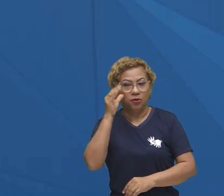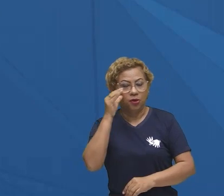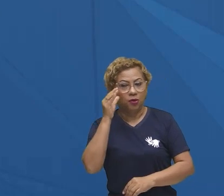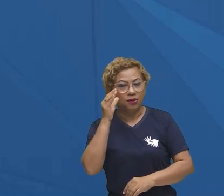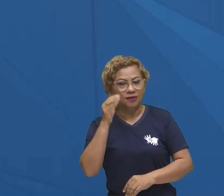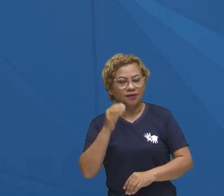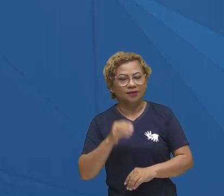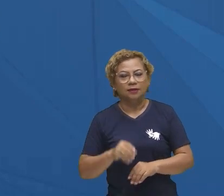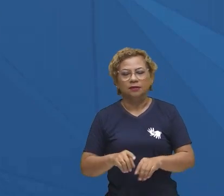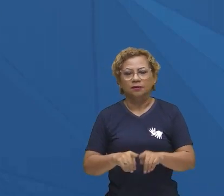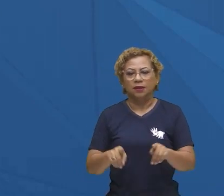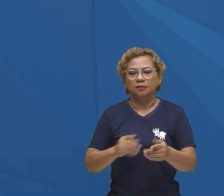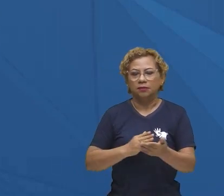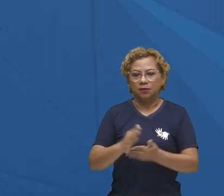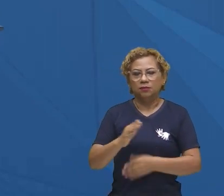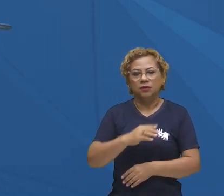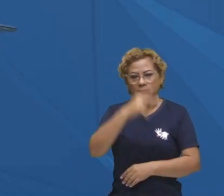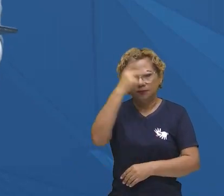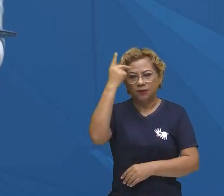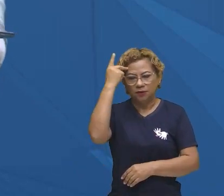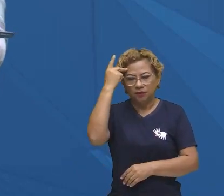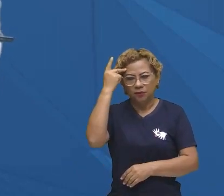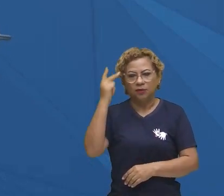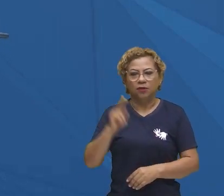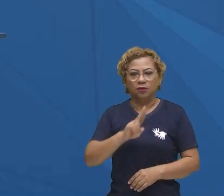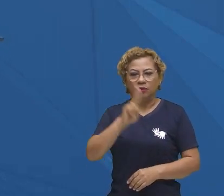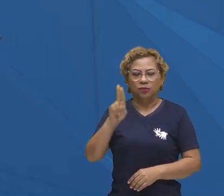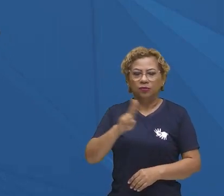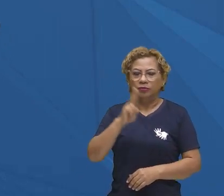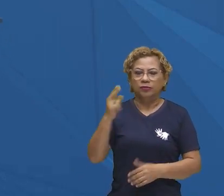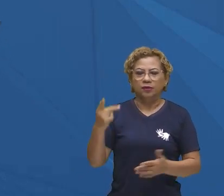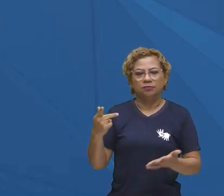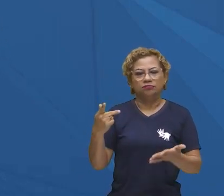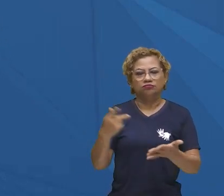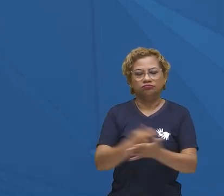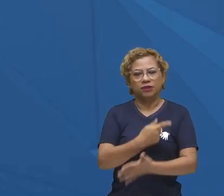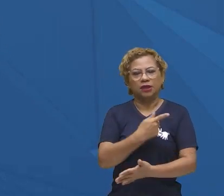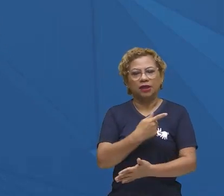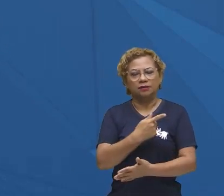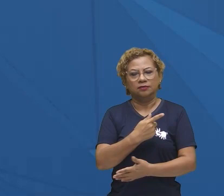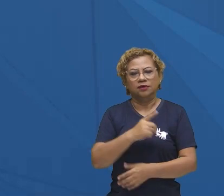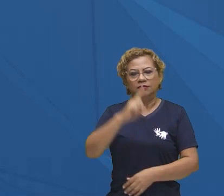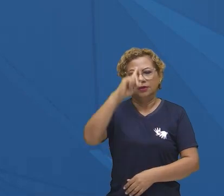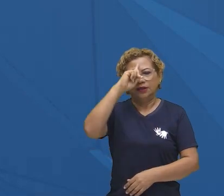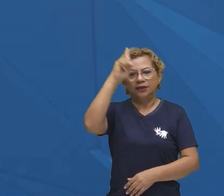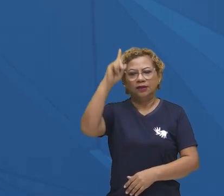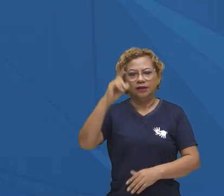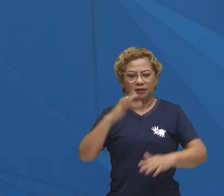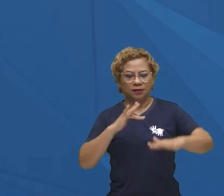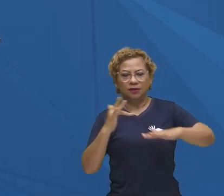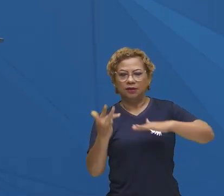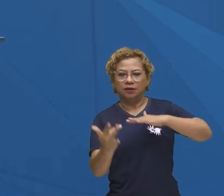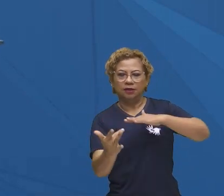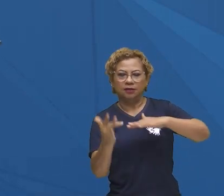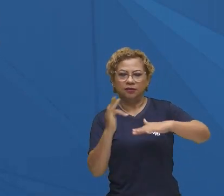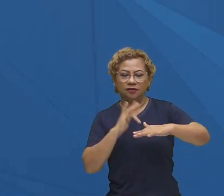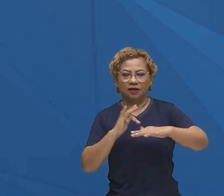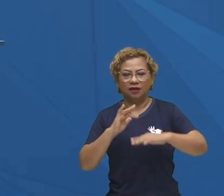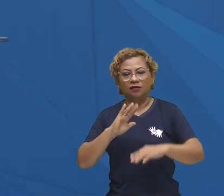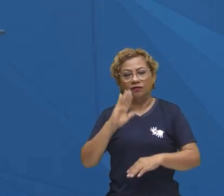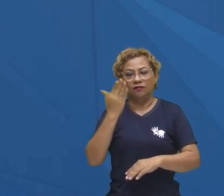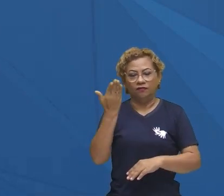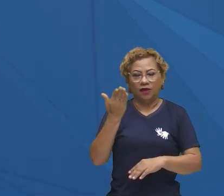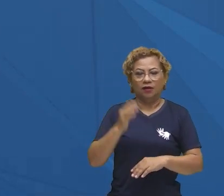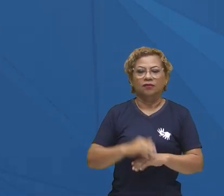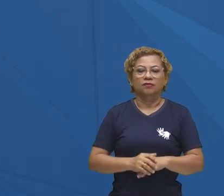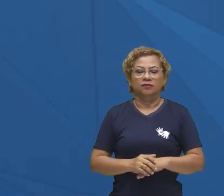existem muitas pessoas que acabam utilizando dessa possibilidade de criar perfis que não existem, não é, para